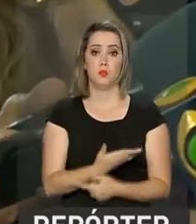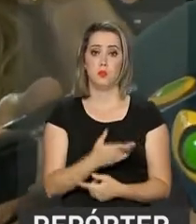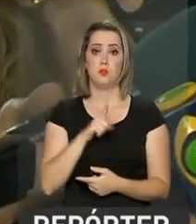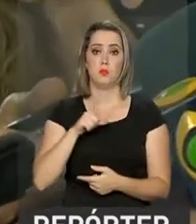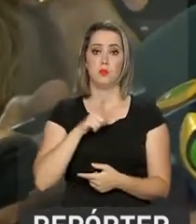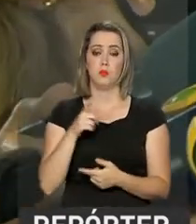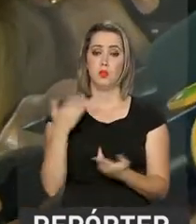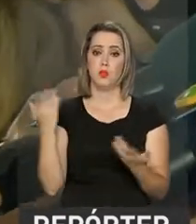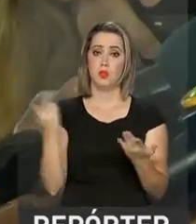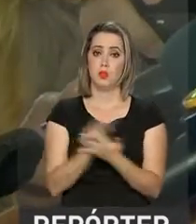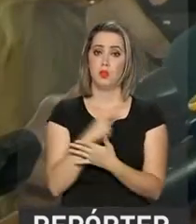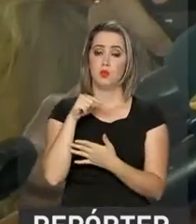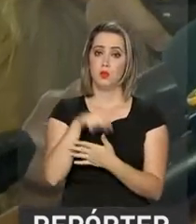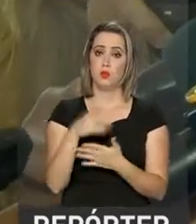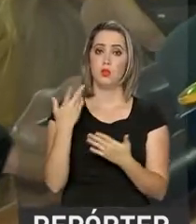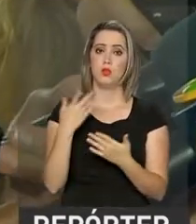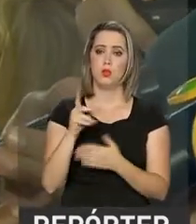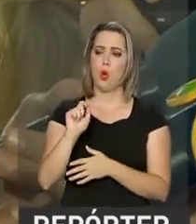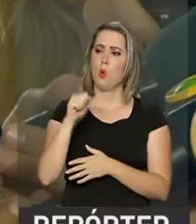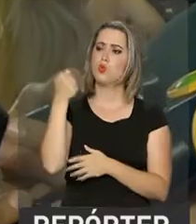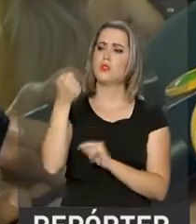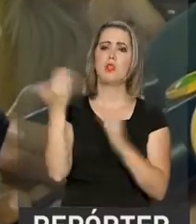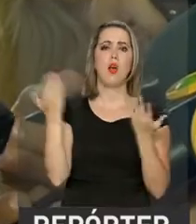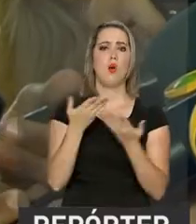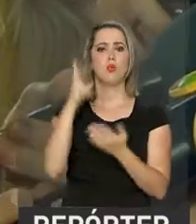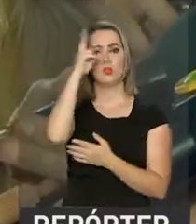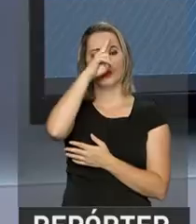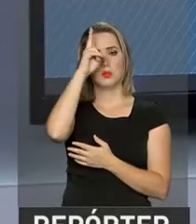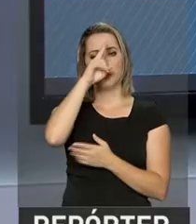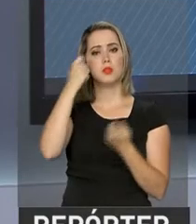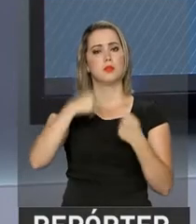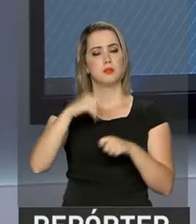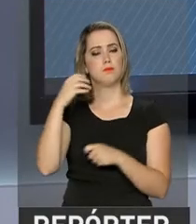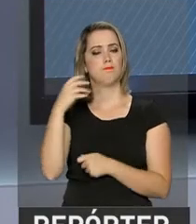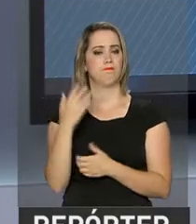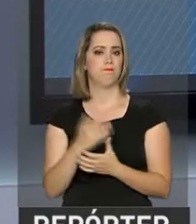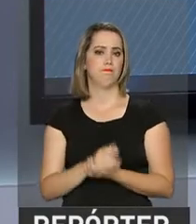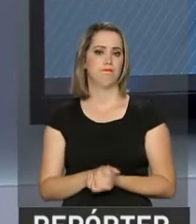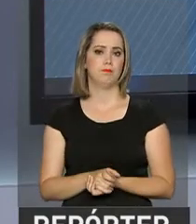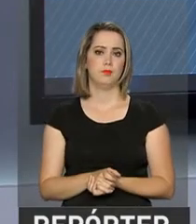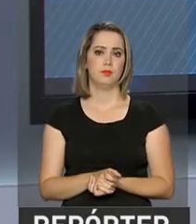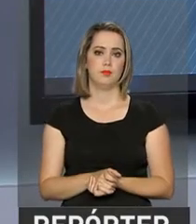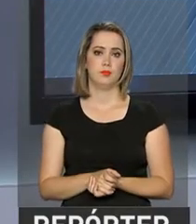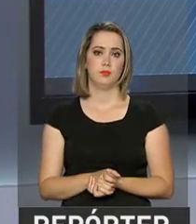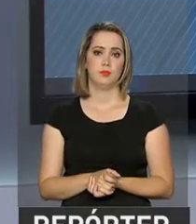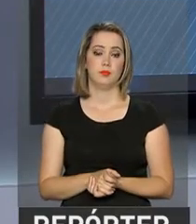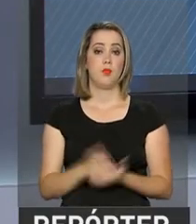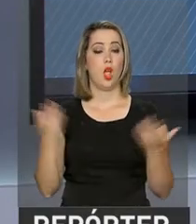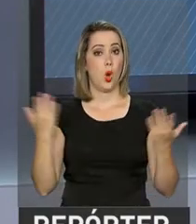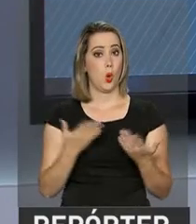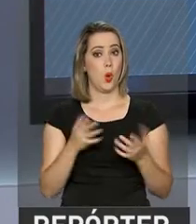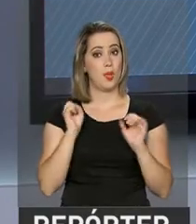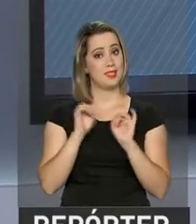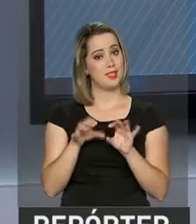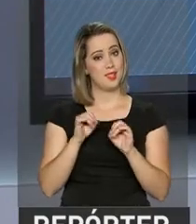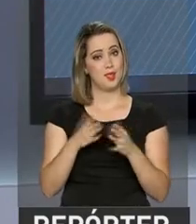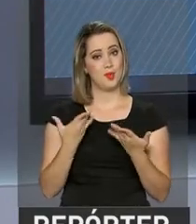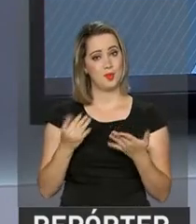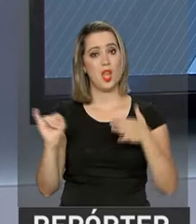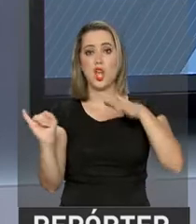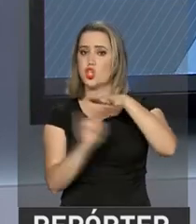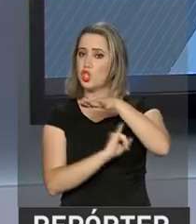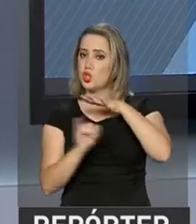um efeito importante de simbolismo e deve ser exaltado. Falar de educação agora, as instituições de educação